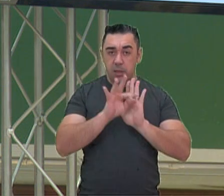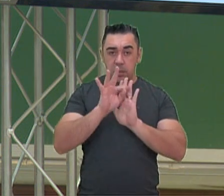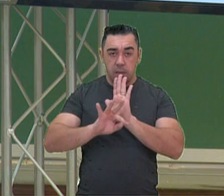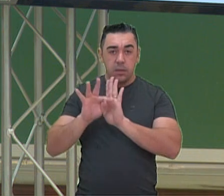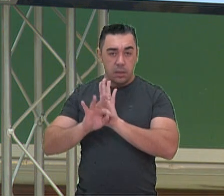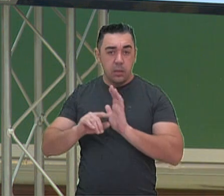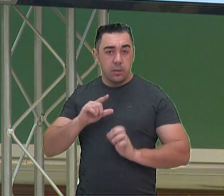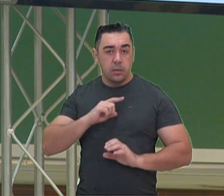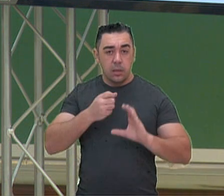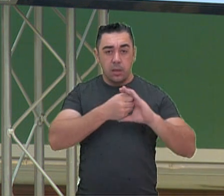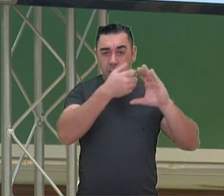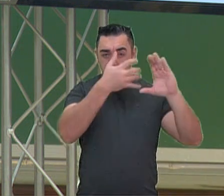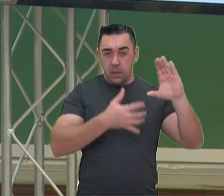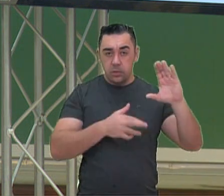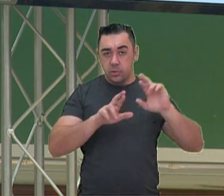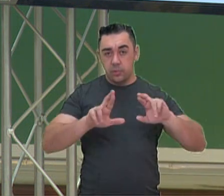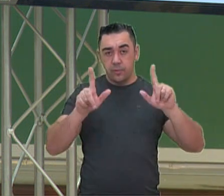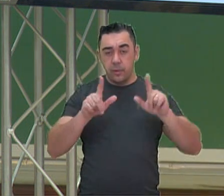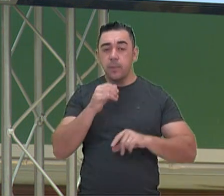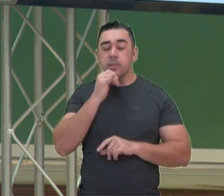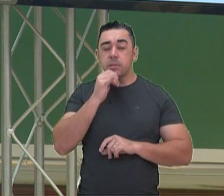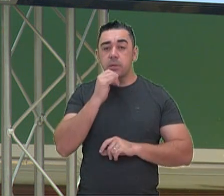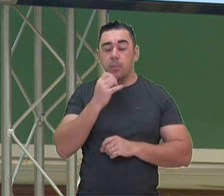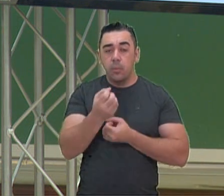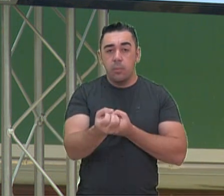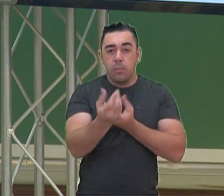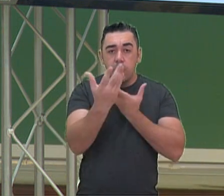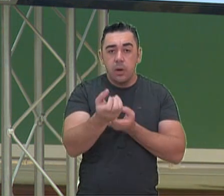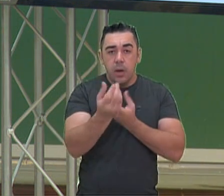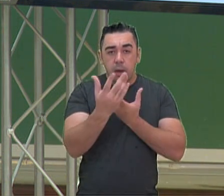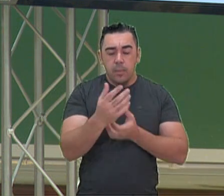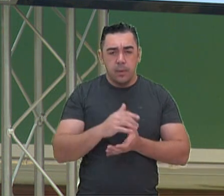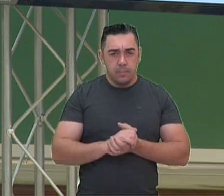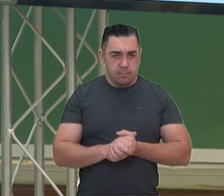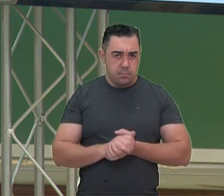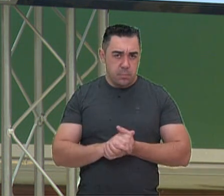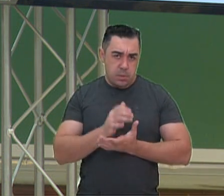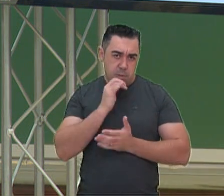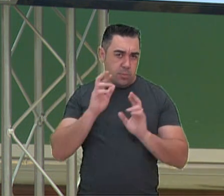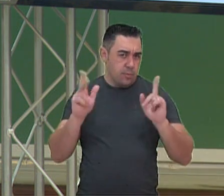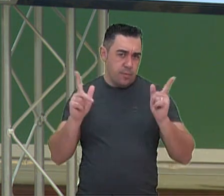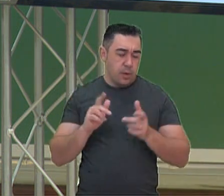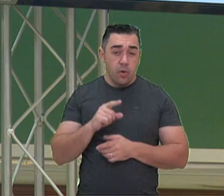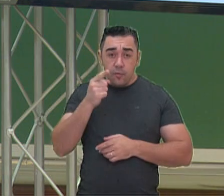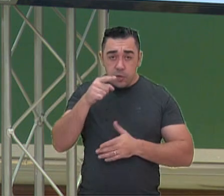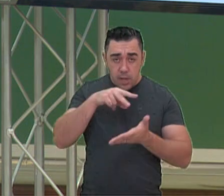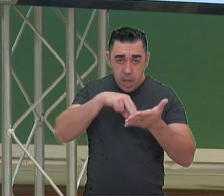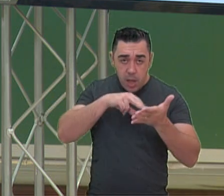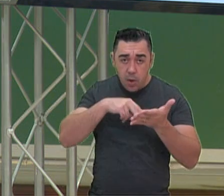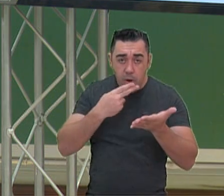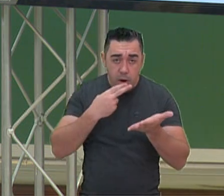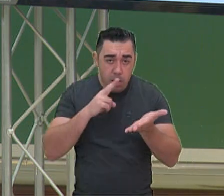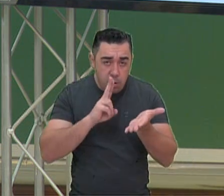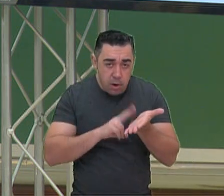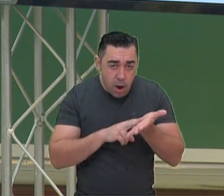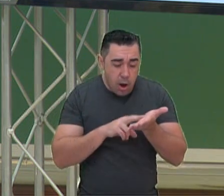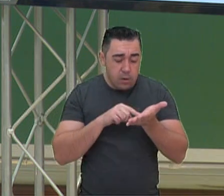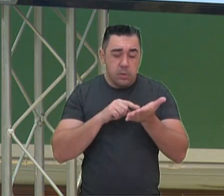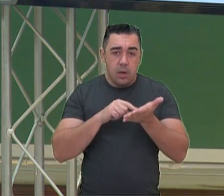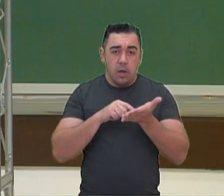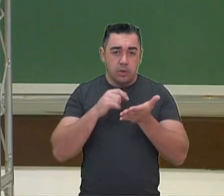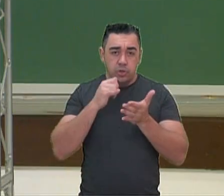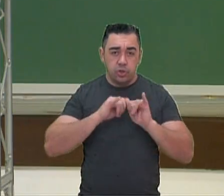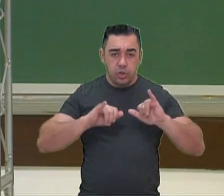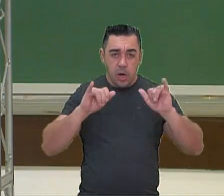verdade? Poema, por exemplo, você leu as cartas aqui, o diário da Carol e a cartinha da mãe